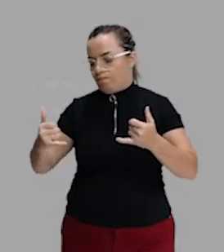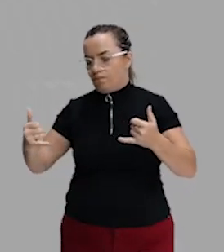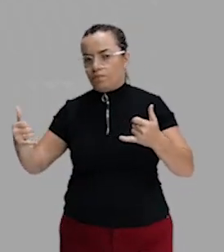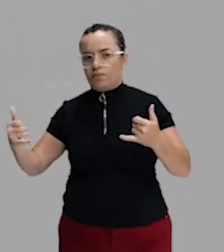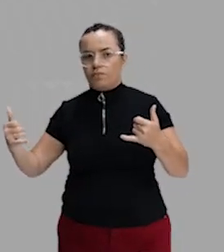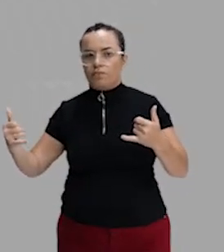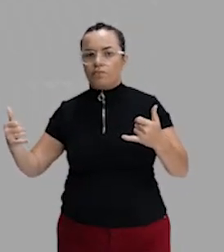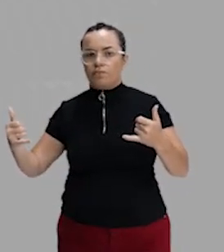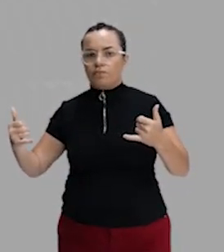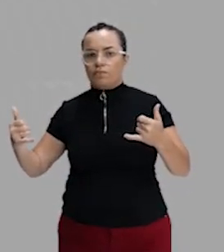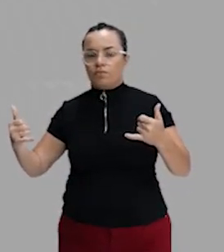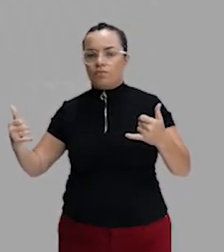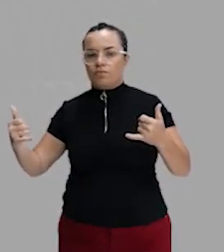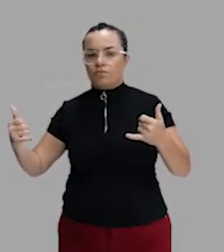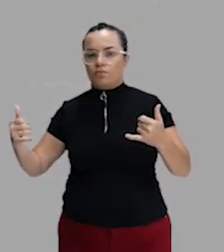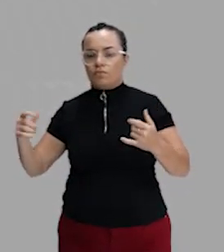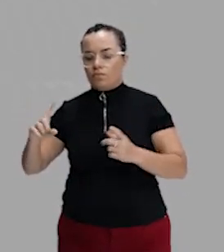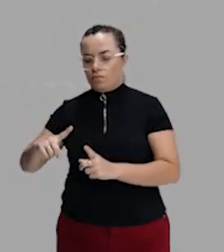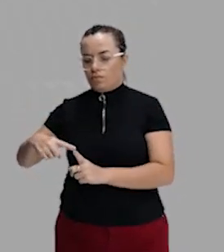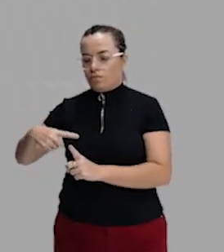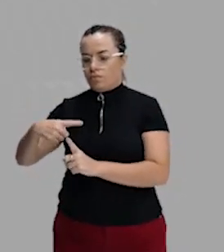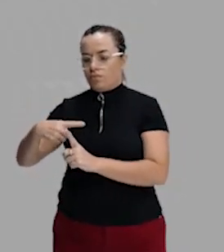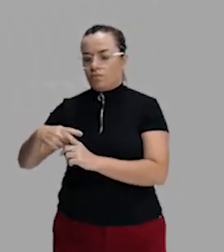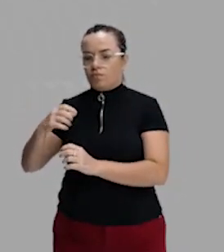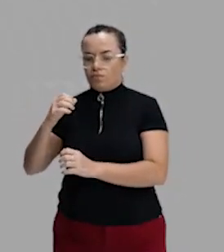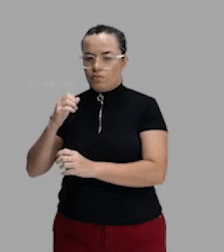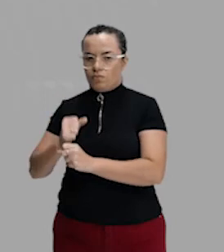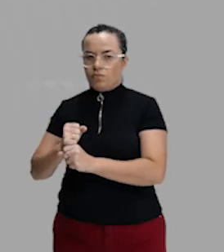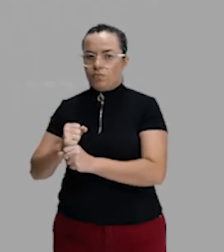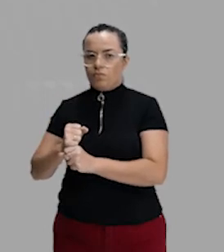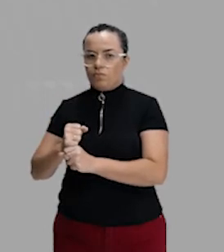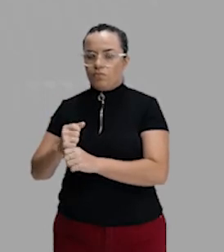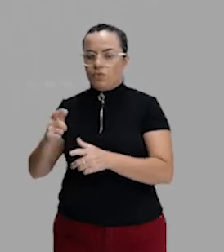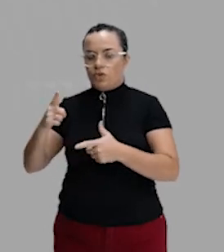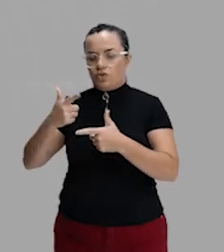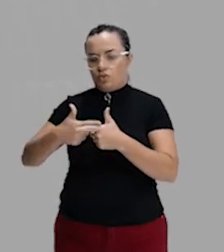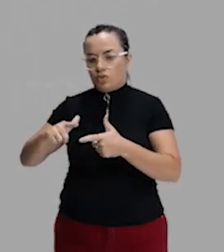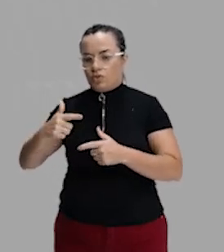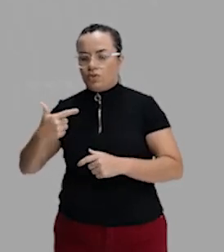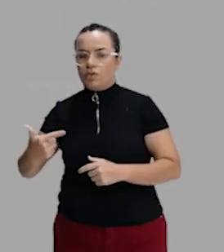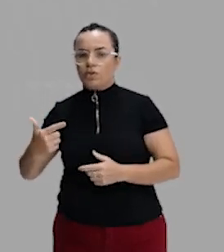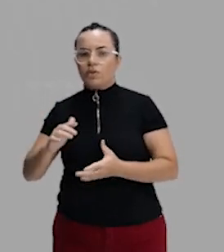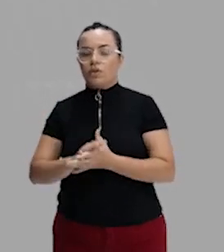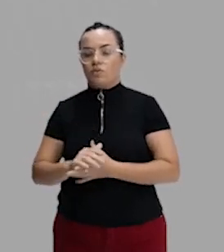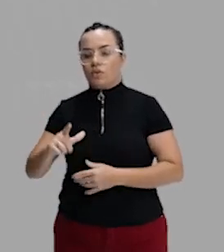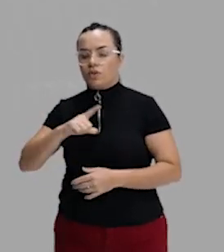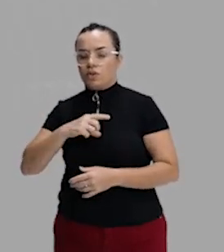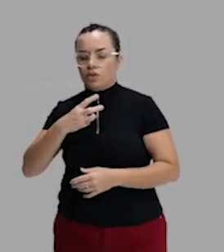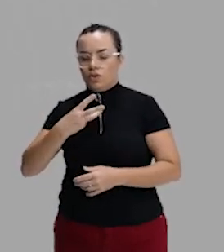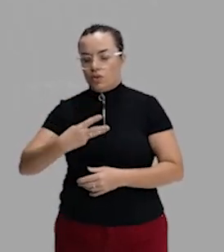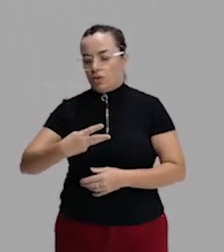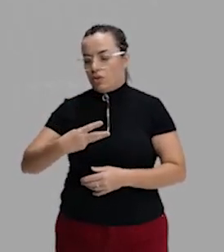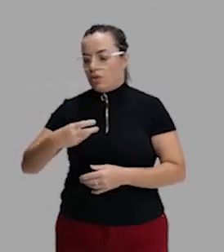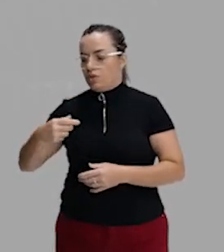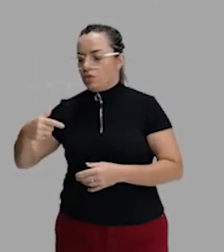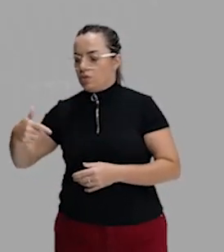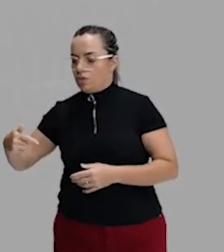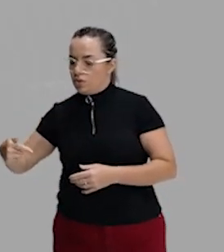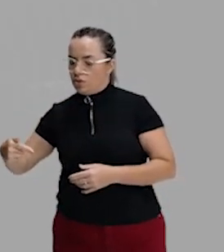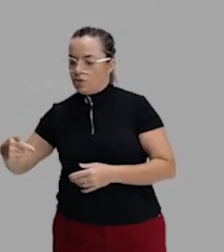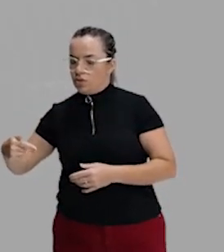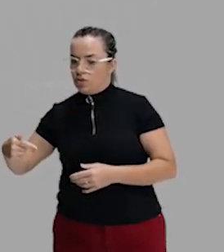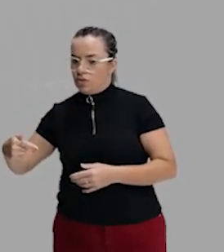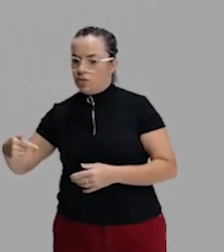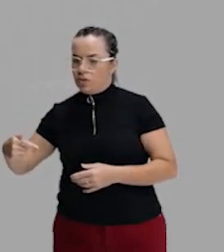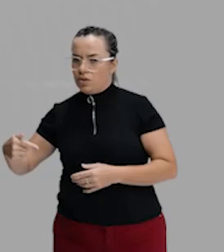aqui e dividir por 2. Tá? Porque você tem 3 e o 7. Quem está no meio entre 3 e o 7?